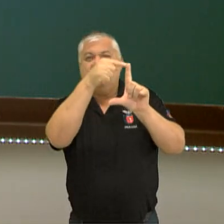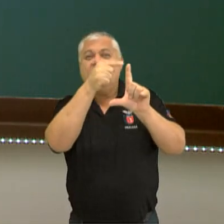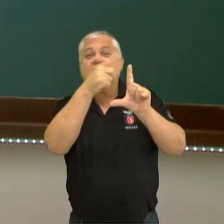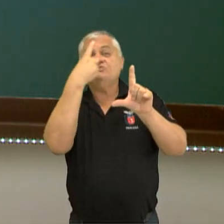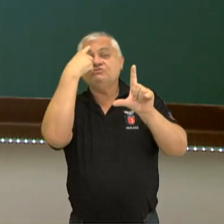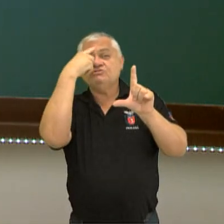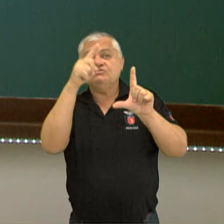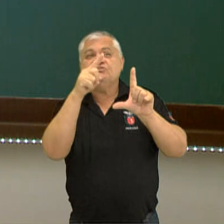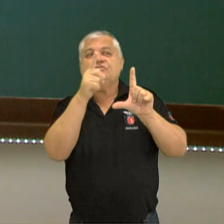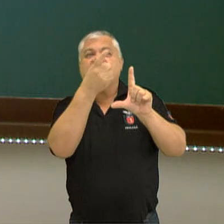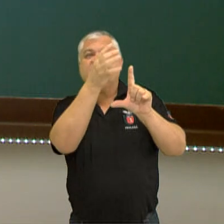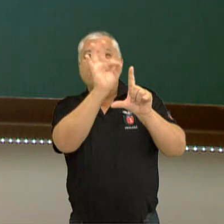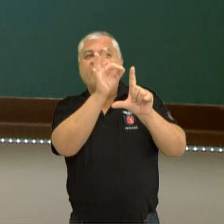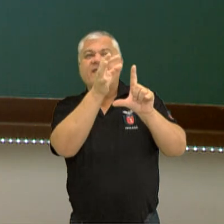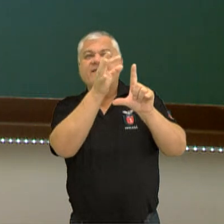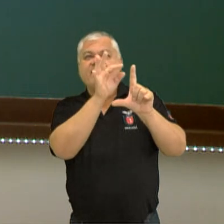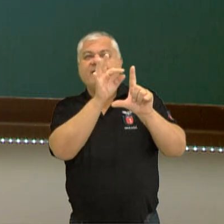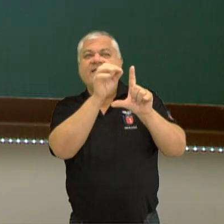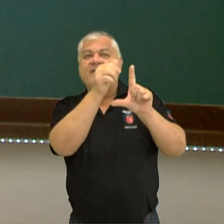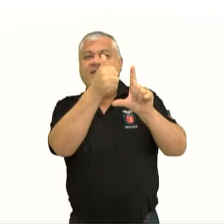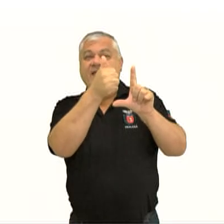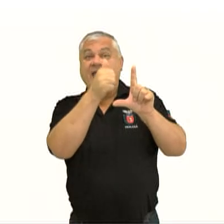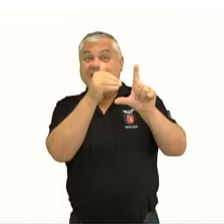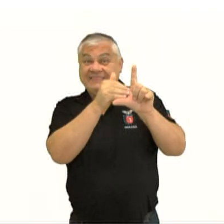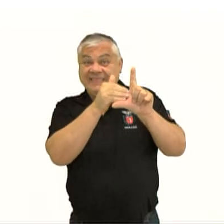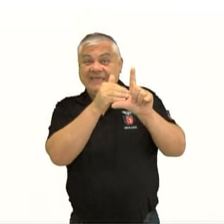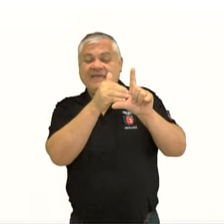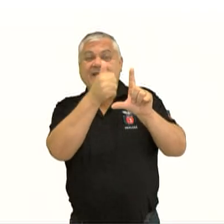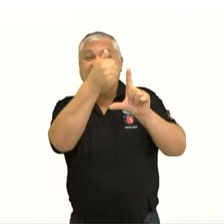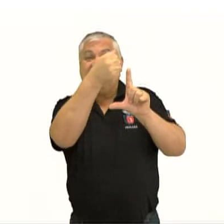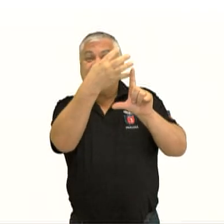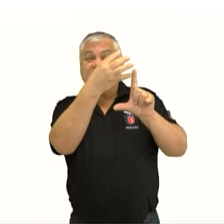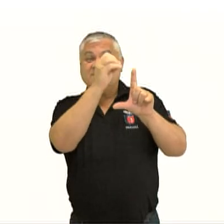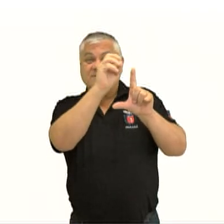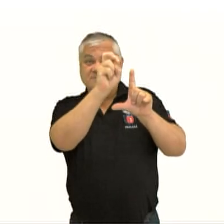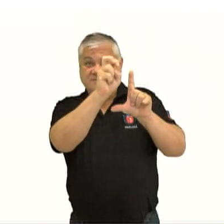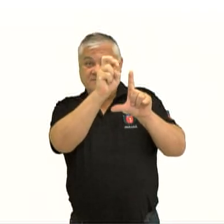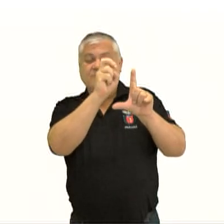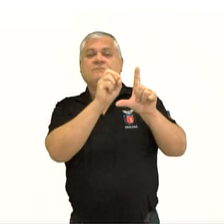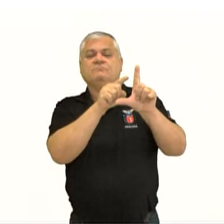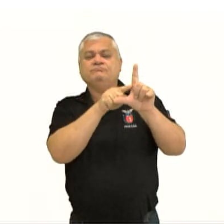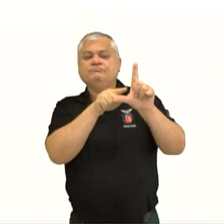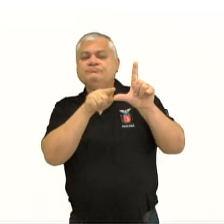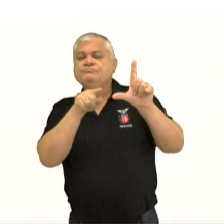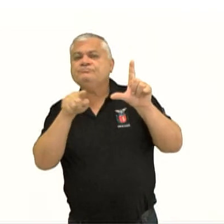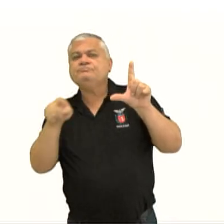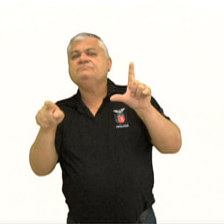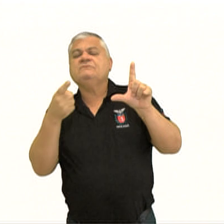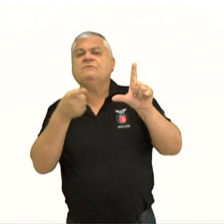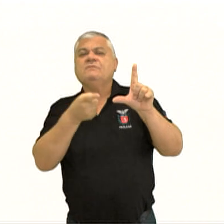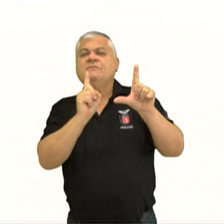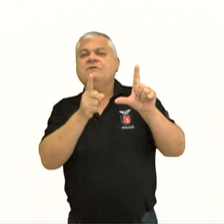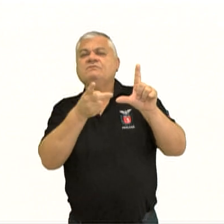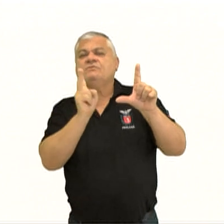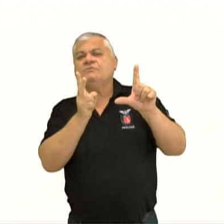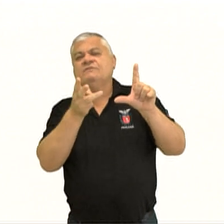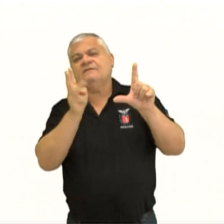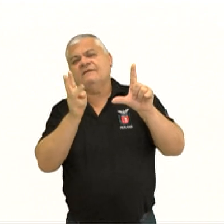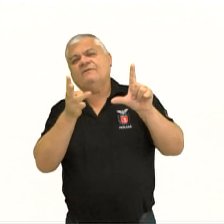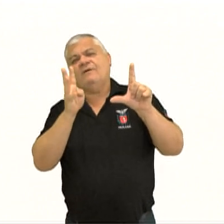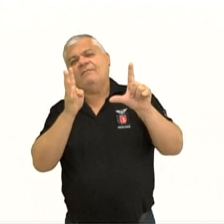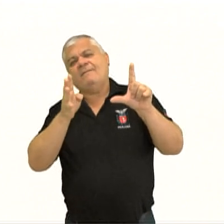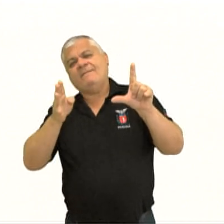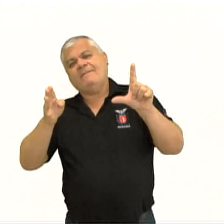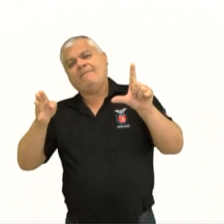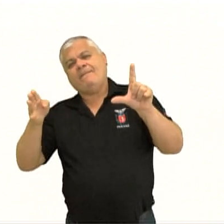que vai de 10h25 a 14h05, está em horas. E aqui, primeira, segunda, terceira, quarta